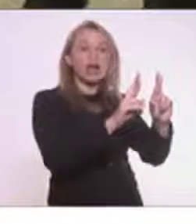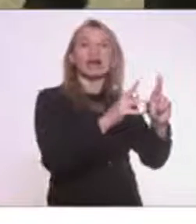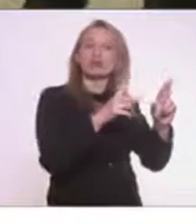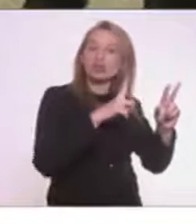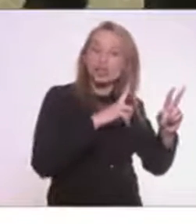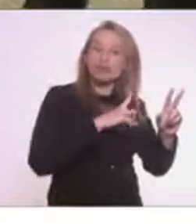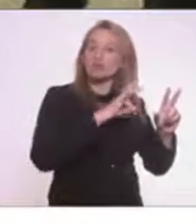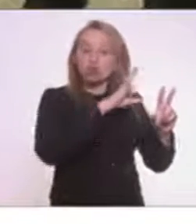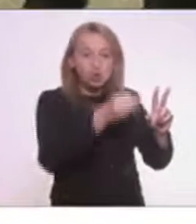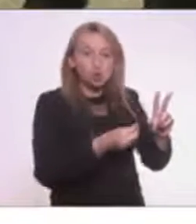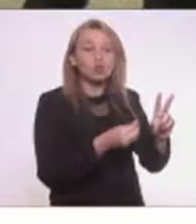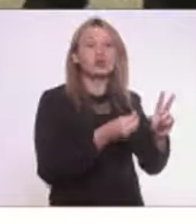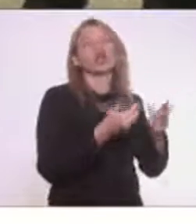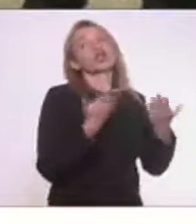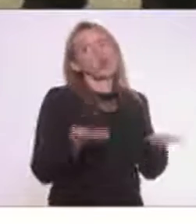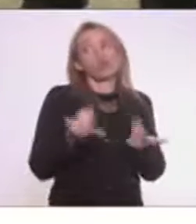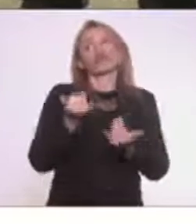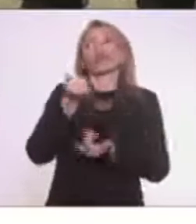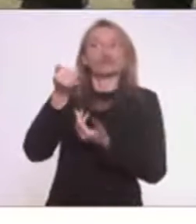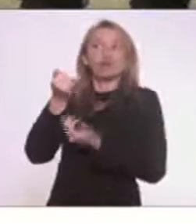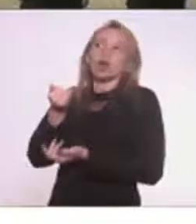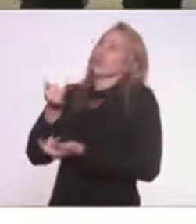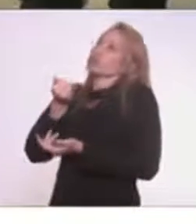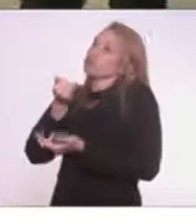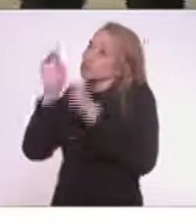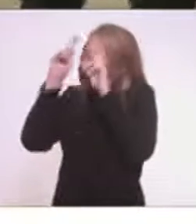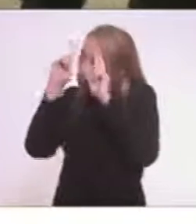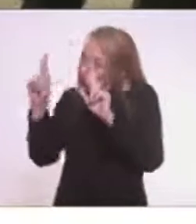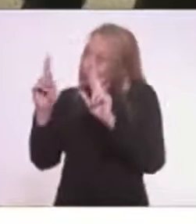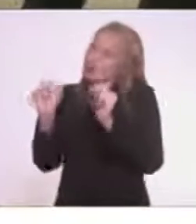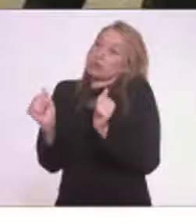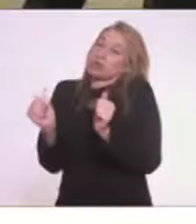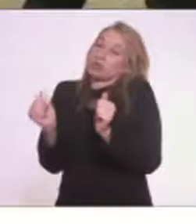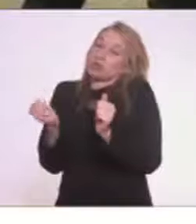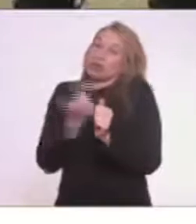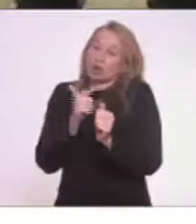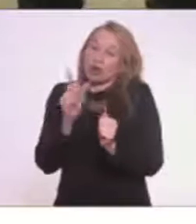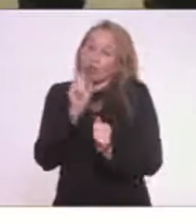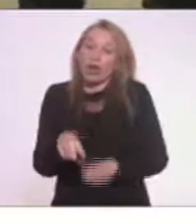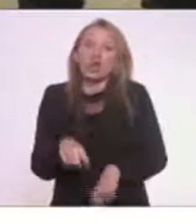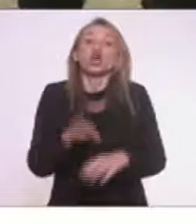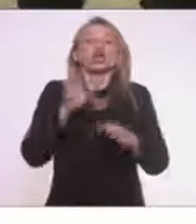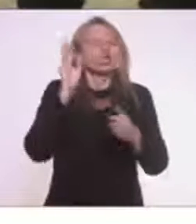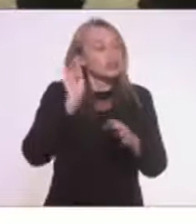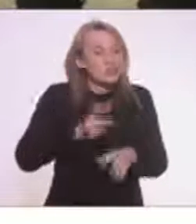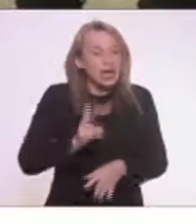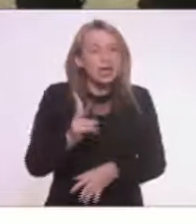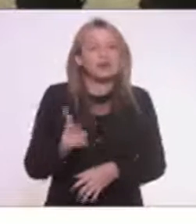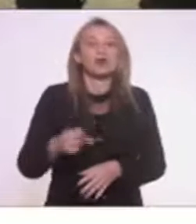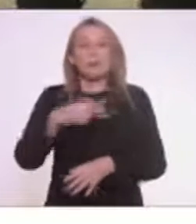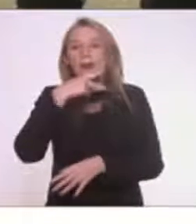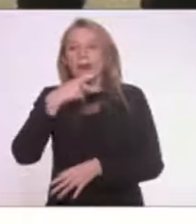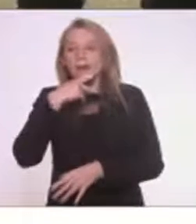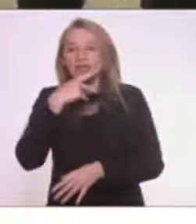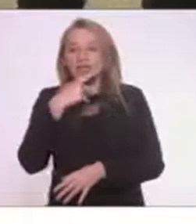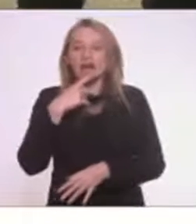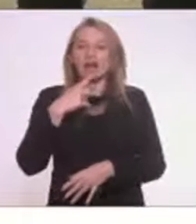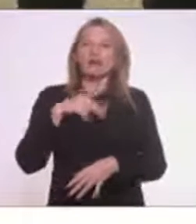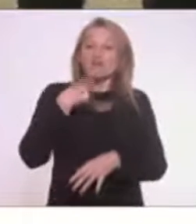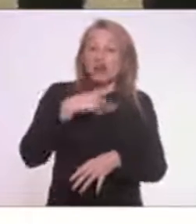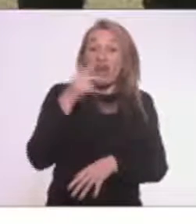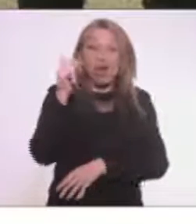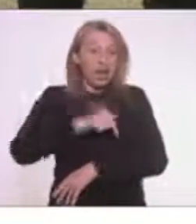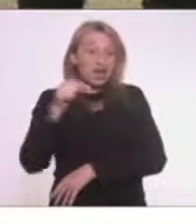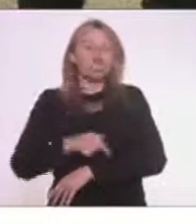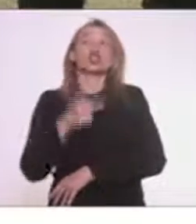requerimento. Então, com todo respeito, não é isso. Toda vez que um parlamentar falar coisas aqui, como já fiz 2,